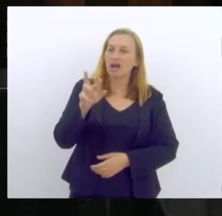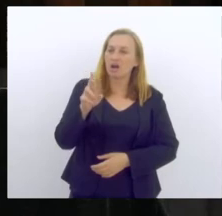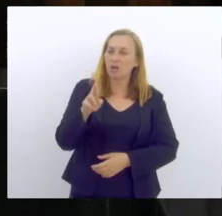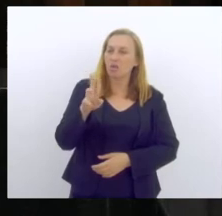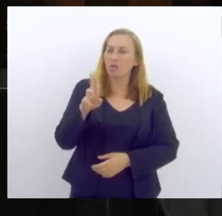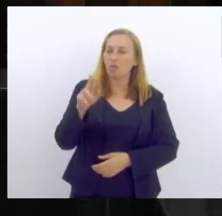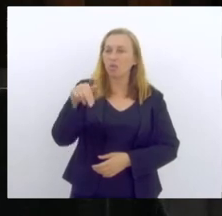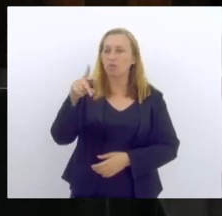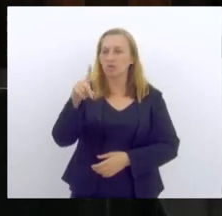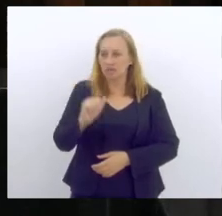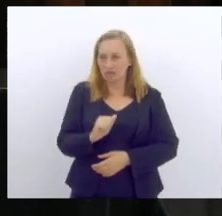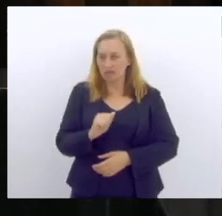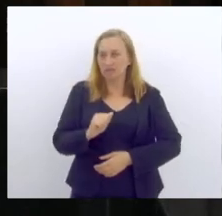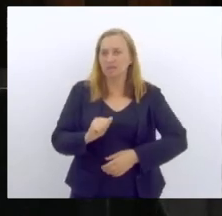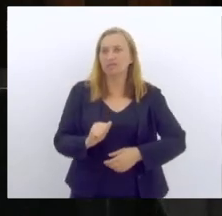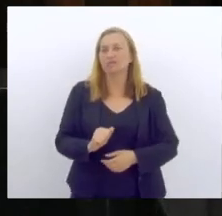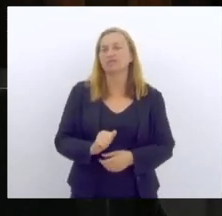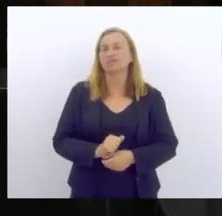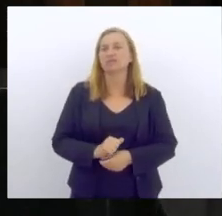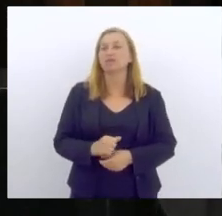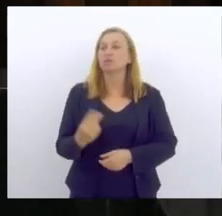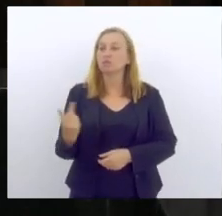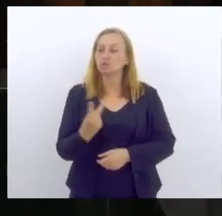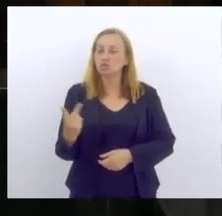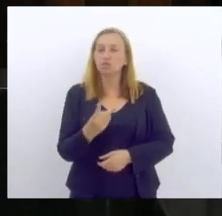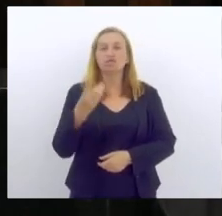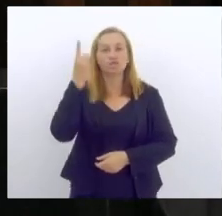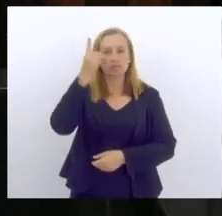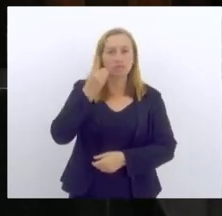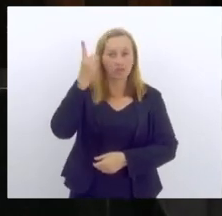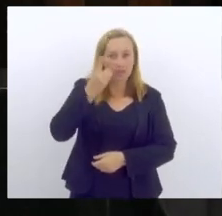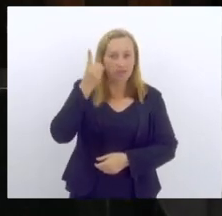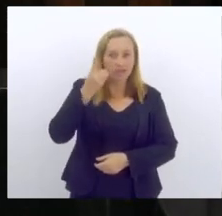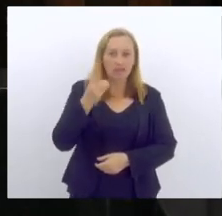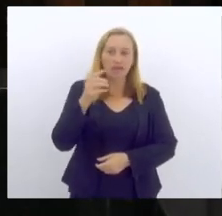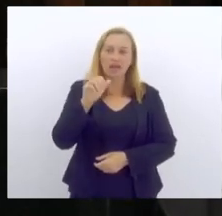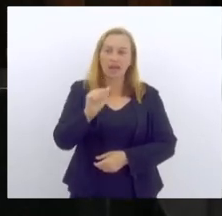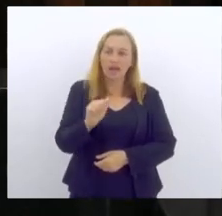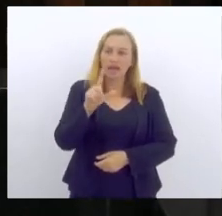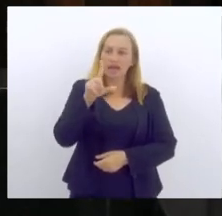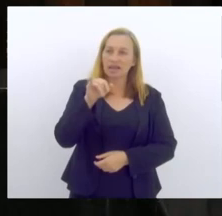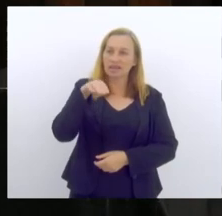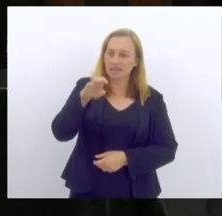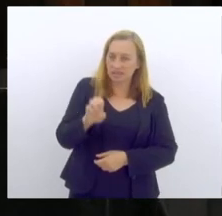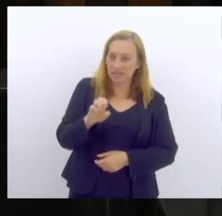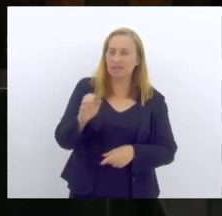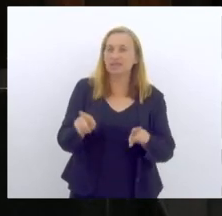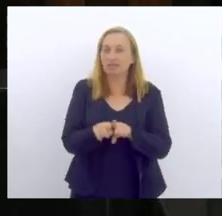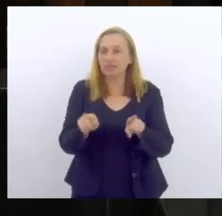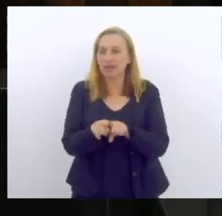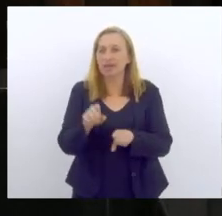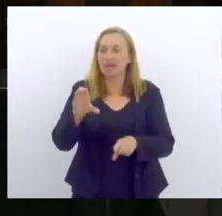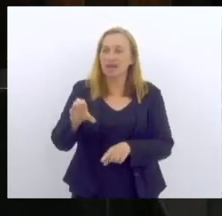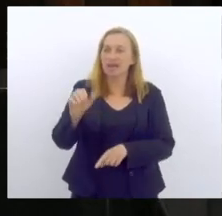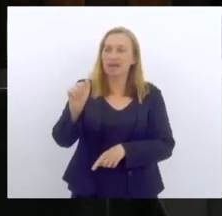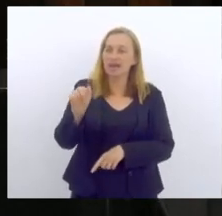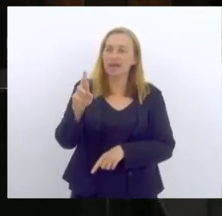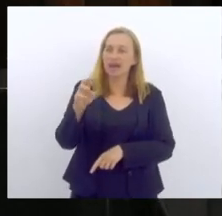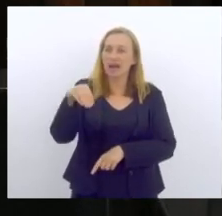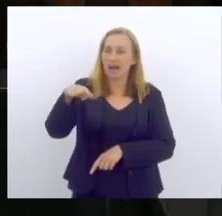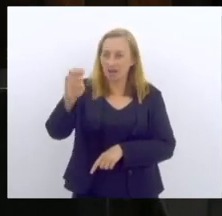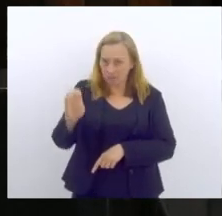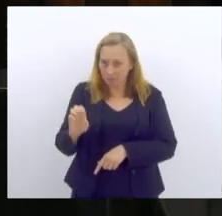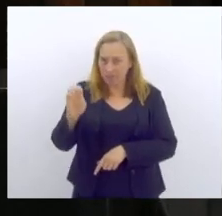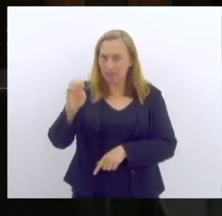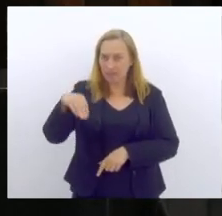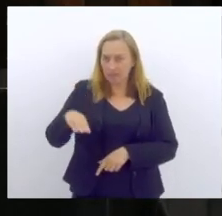do Palácio Tiradentes aqui os dois deputados Dona Alice dona Carmem ao lado dos deputados Mário